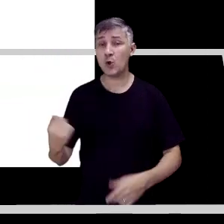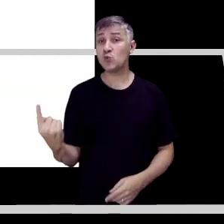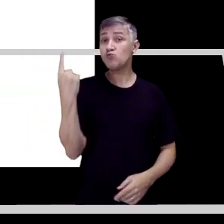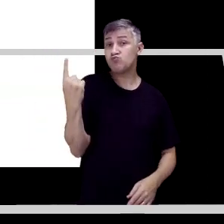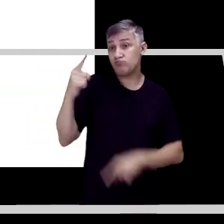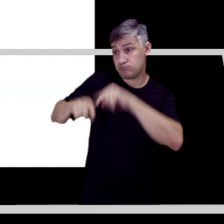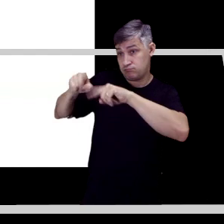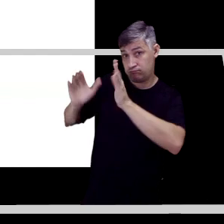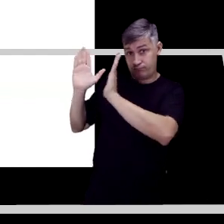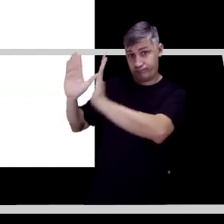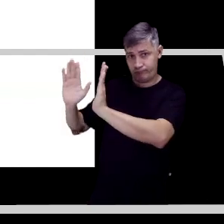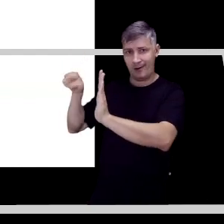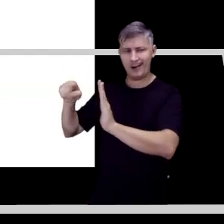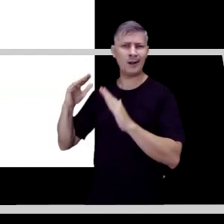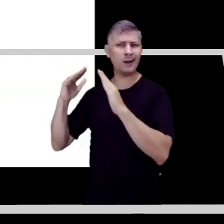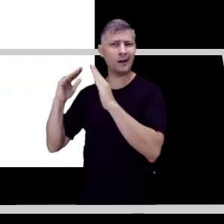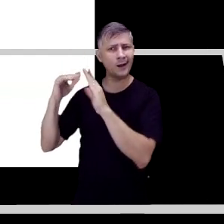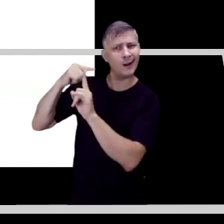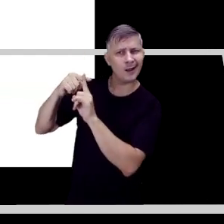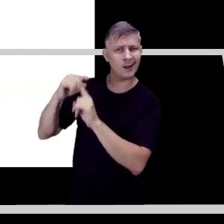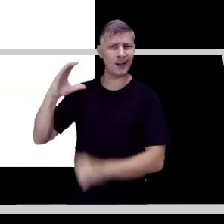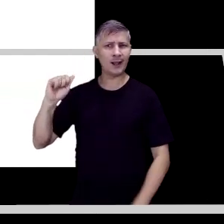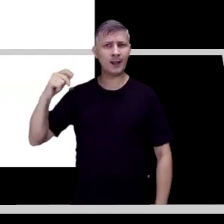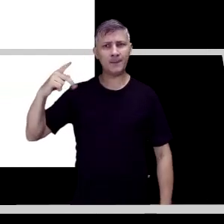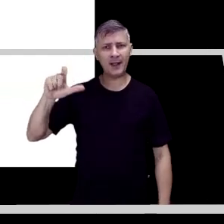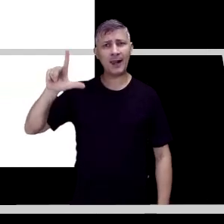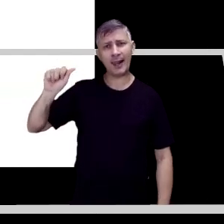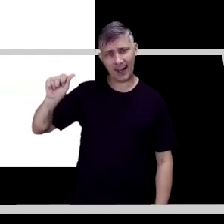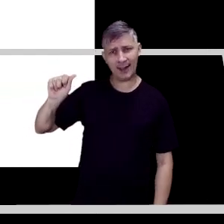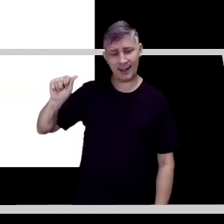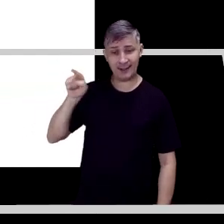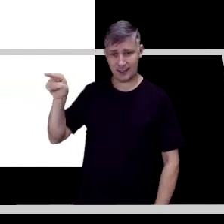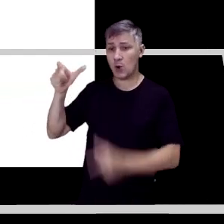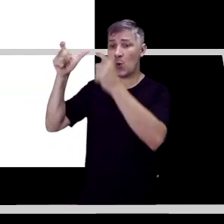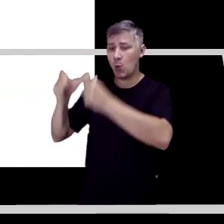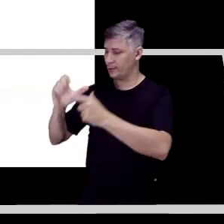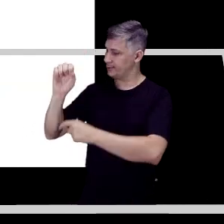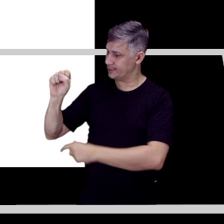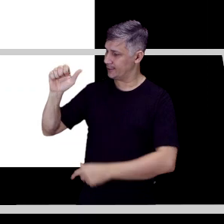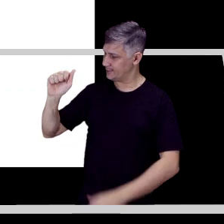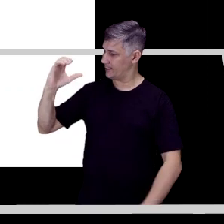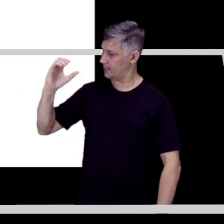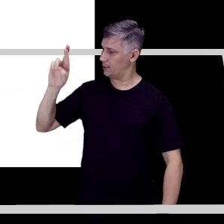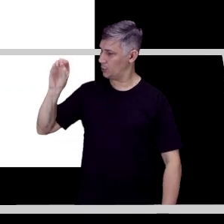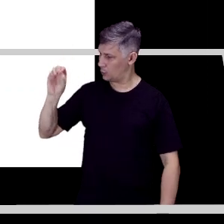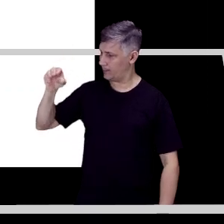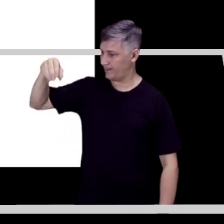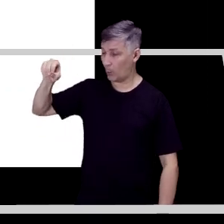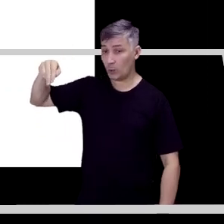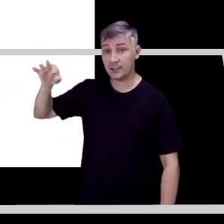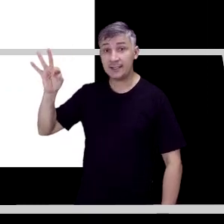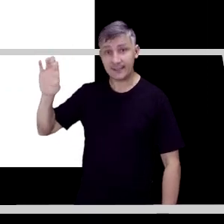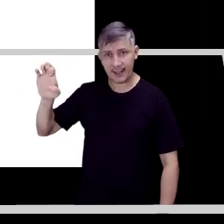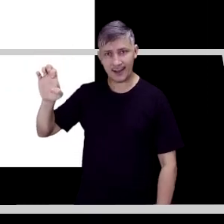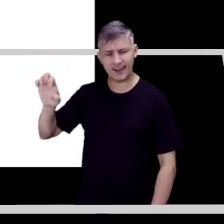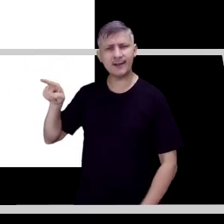falar especificamente de um desses objetos, que é uma capela. Esse lugar, Sacromonte, é um lugar que